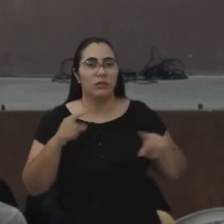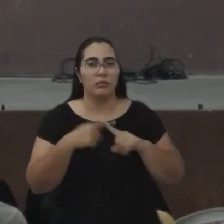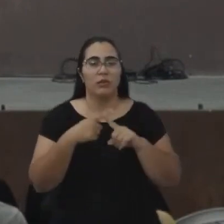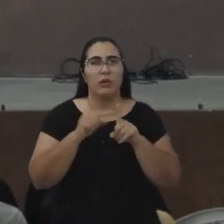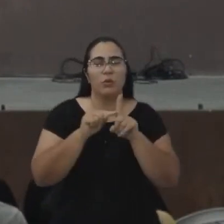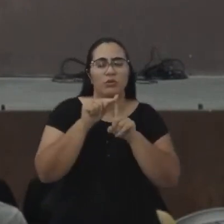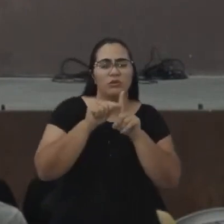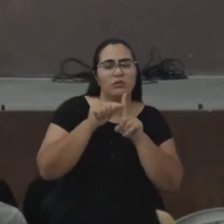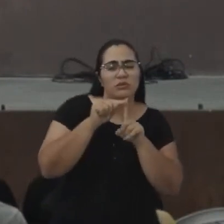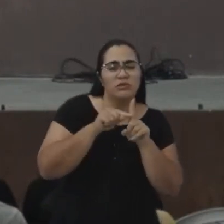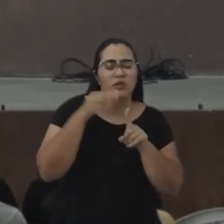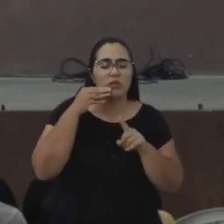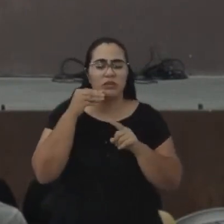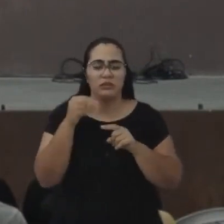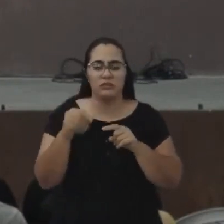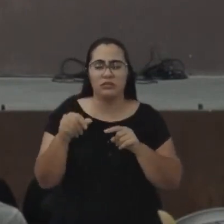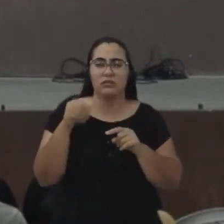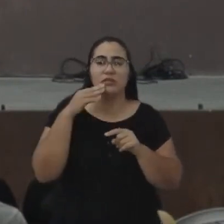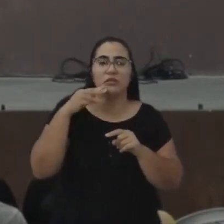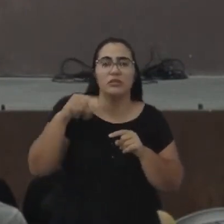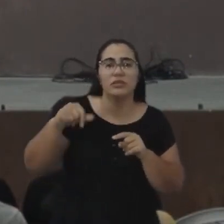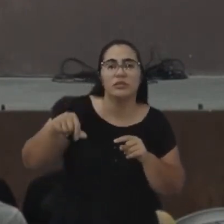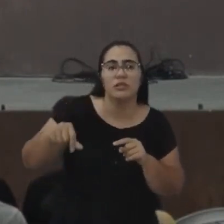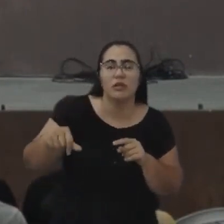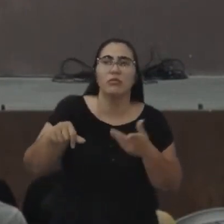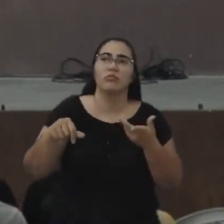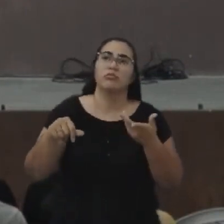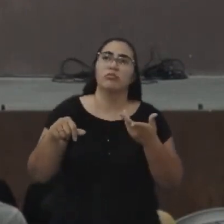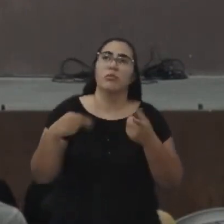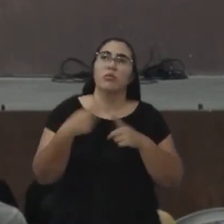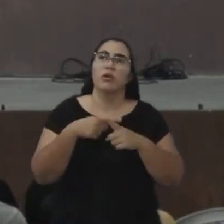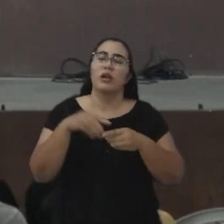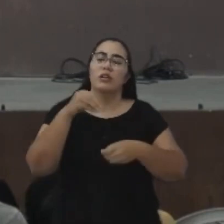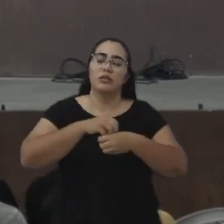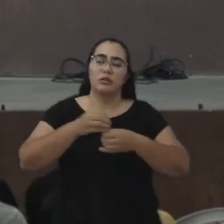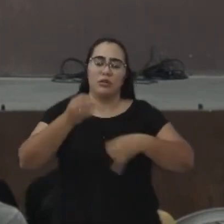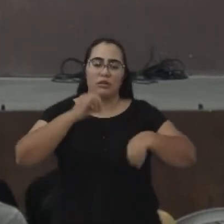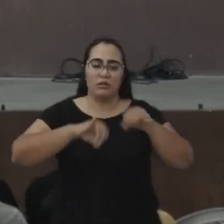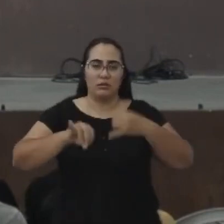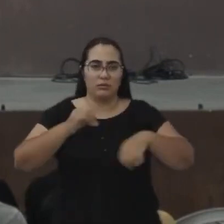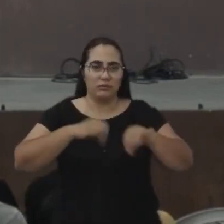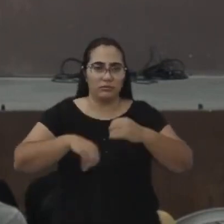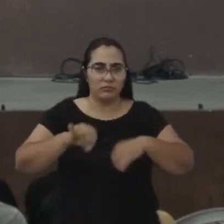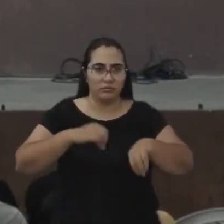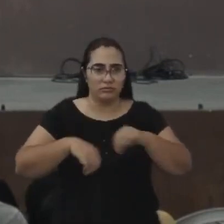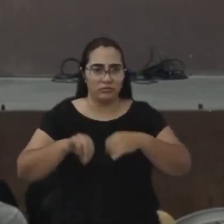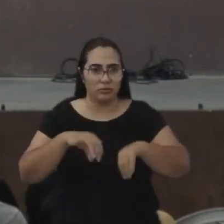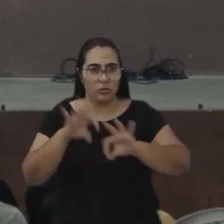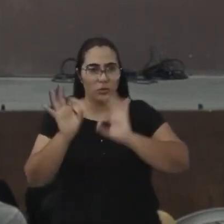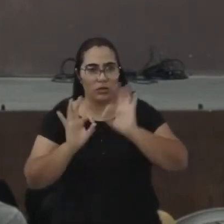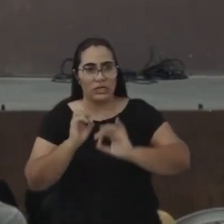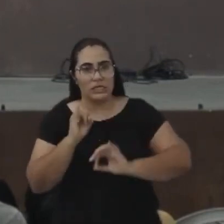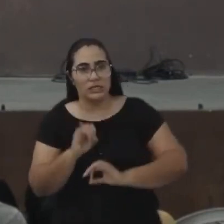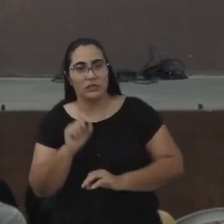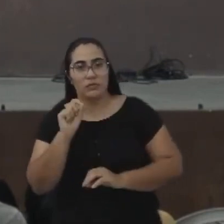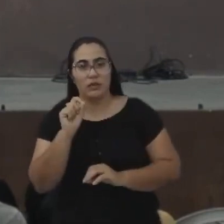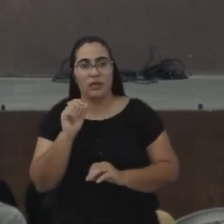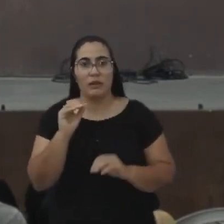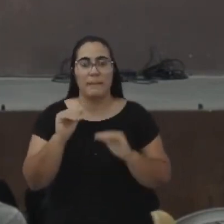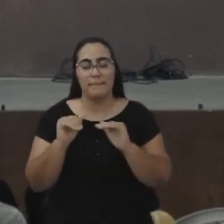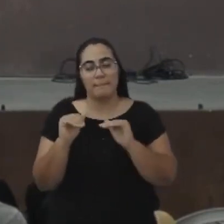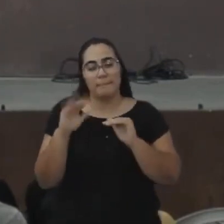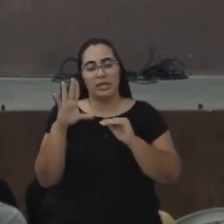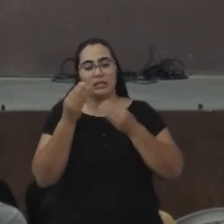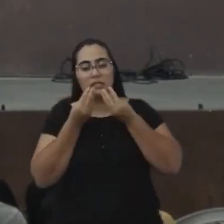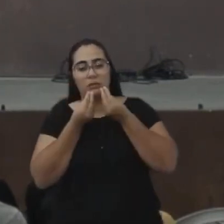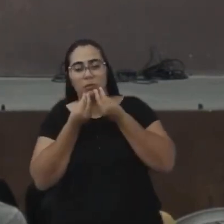que o sal tem para salgar na sua propriedade química, é o que determina se ele é mais